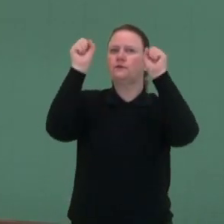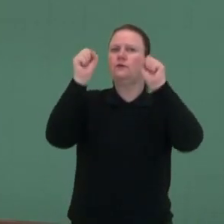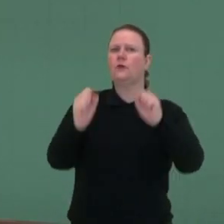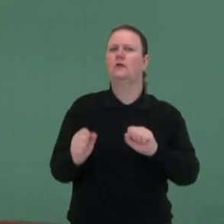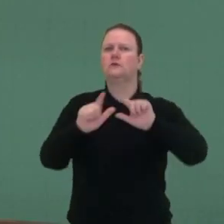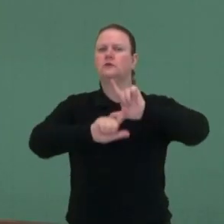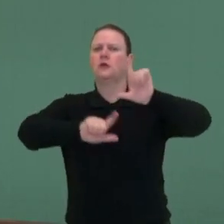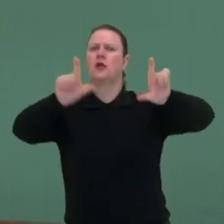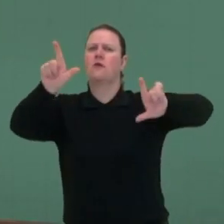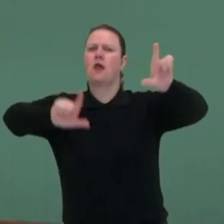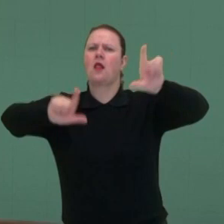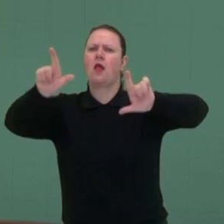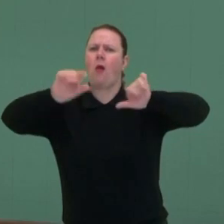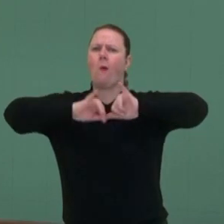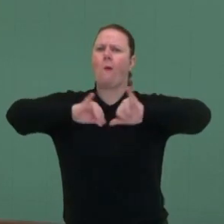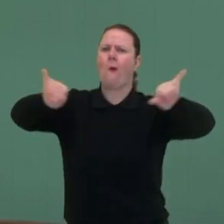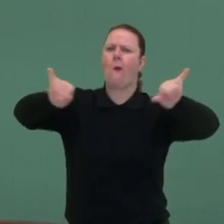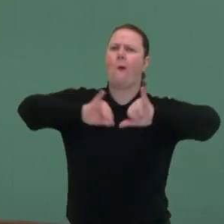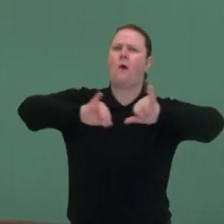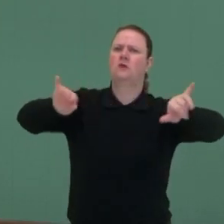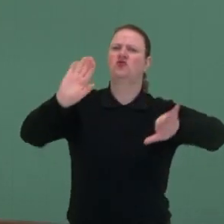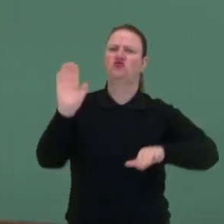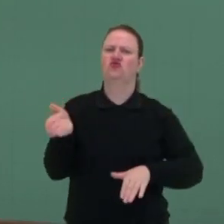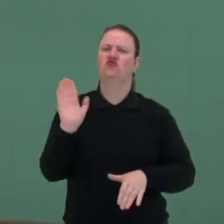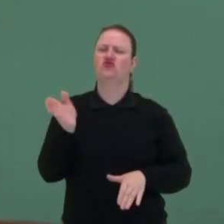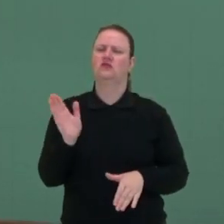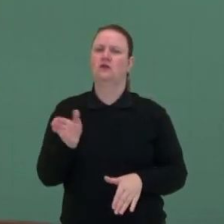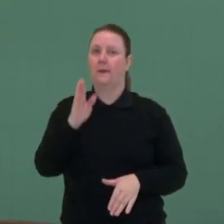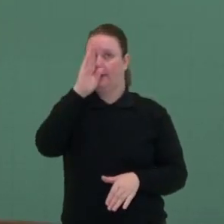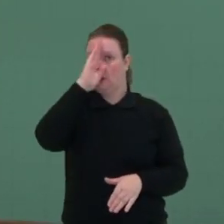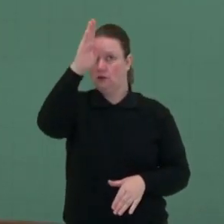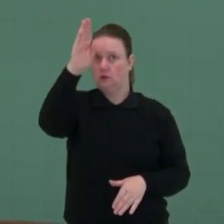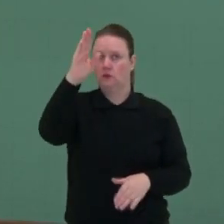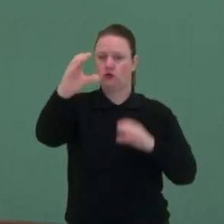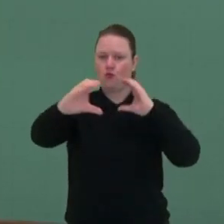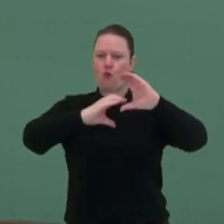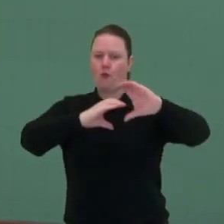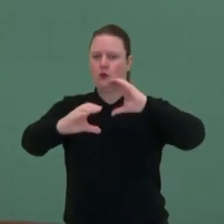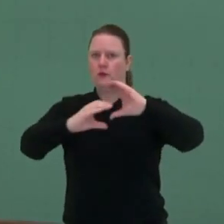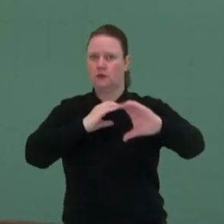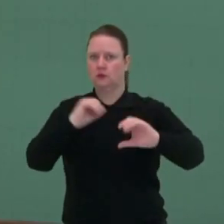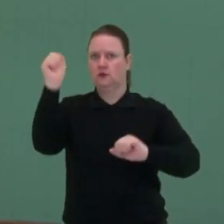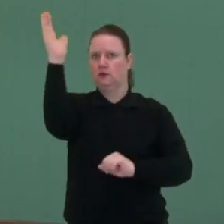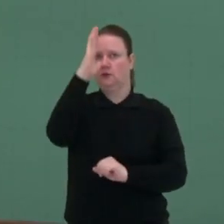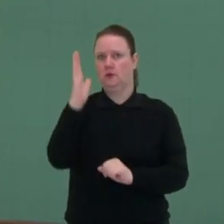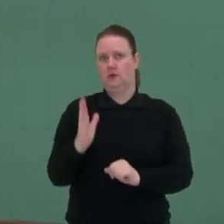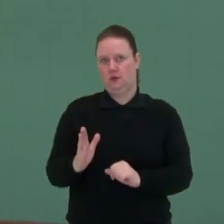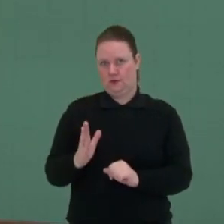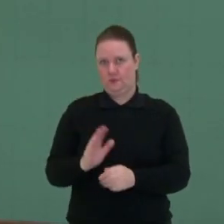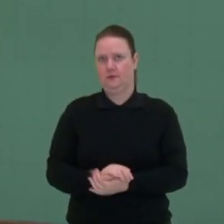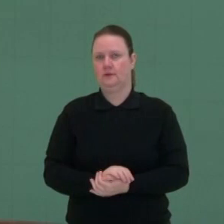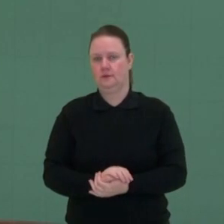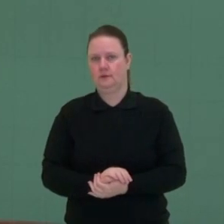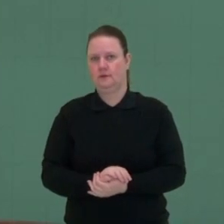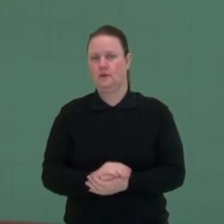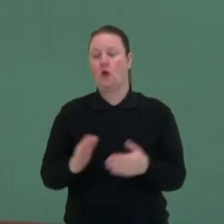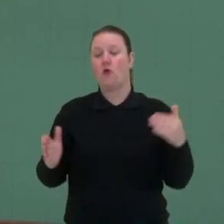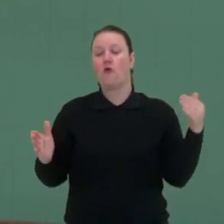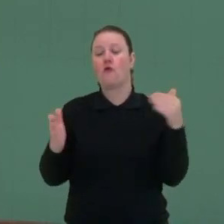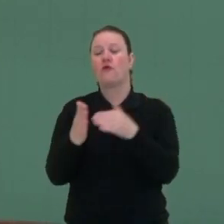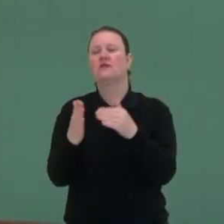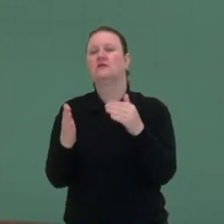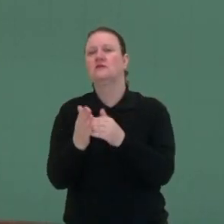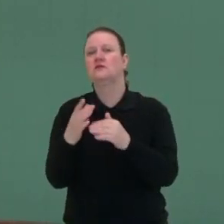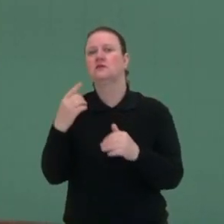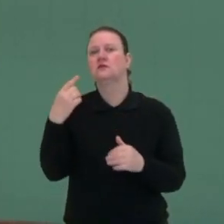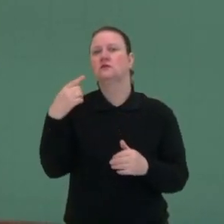mídia. A televisão já estava consolidada como o principal veículo de comunicação do Brasil no final dos anos 80. A televisão já